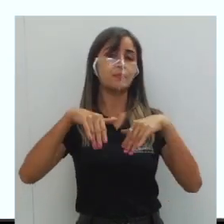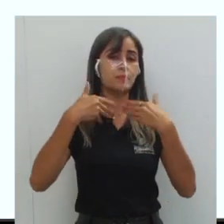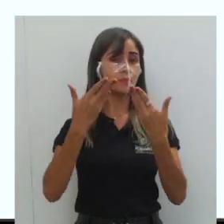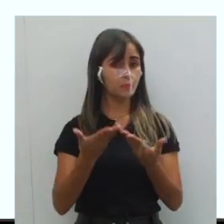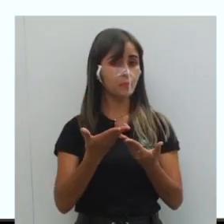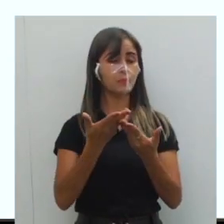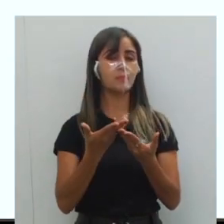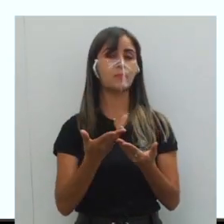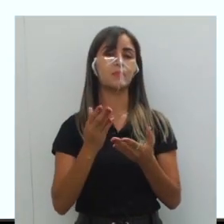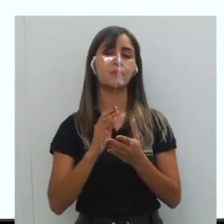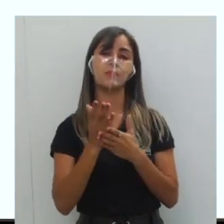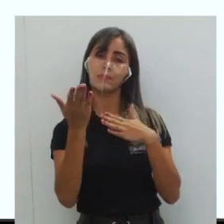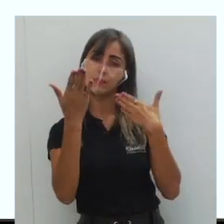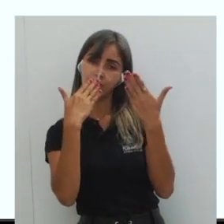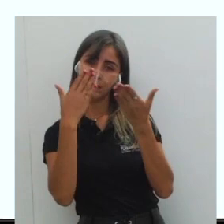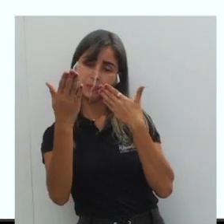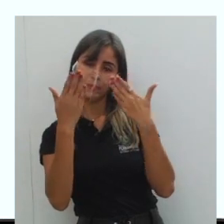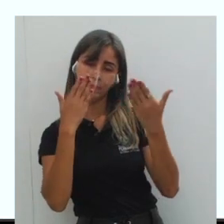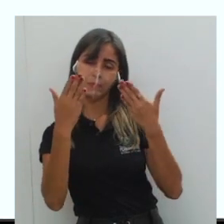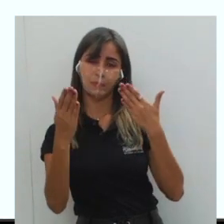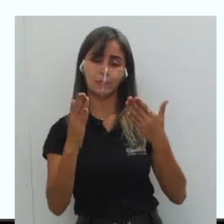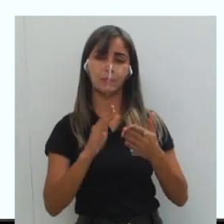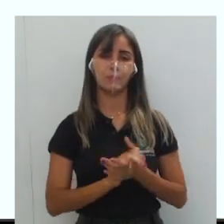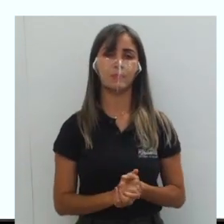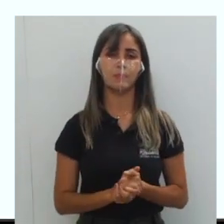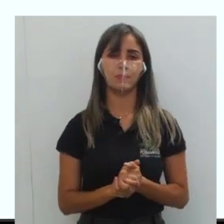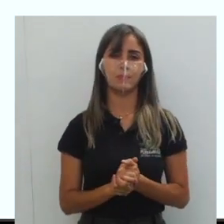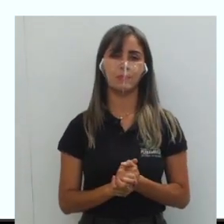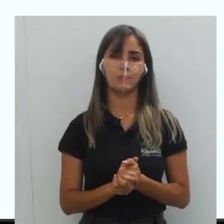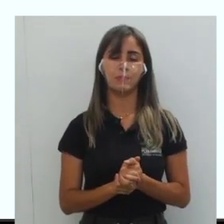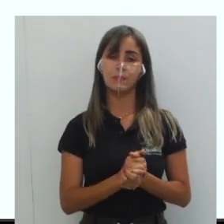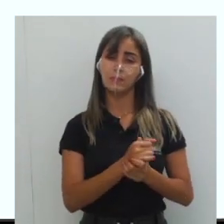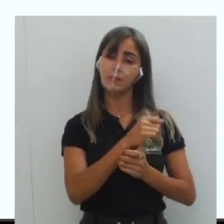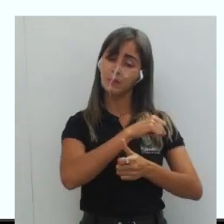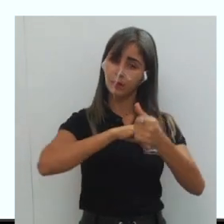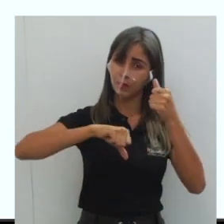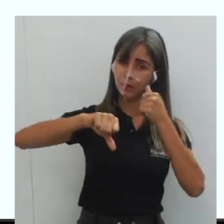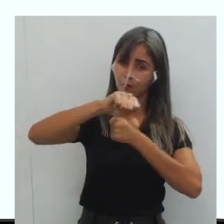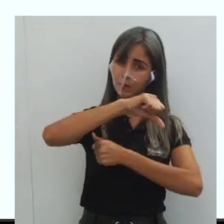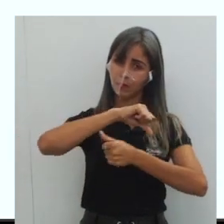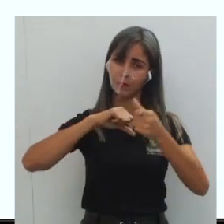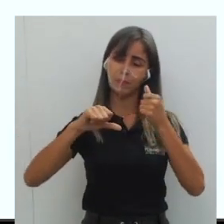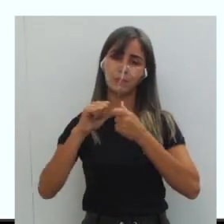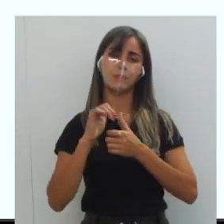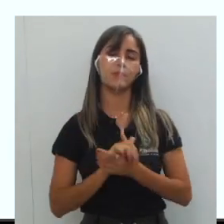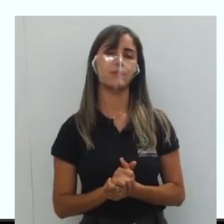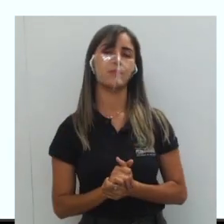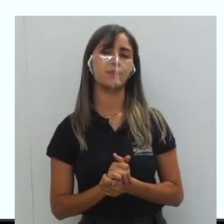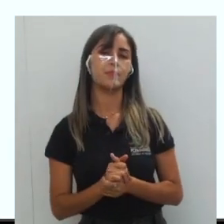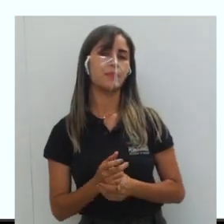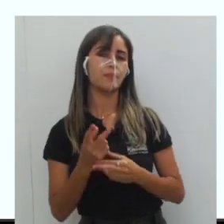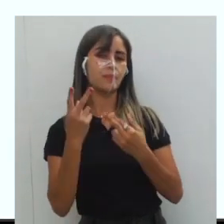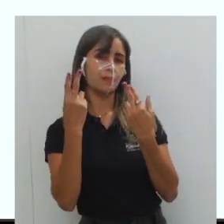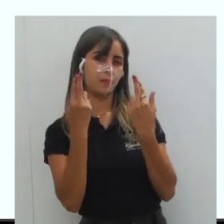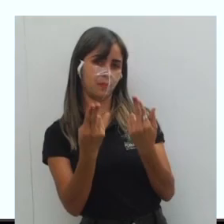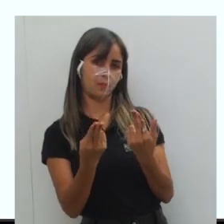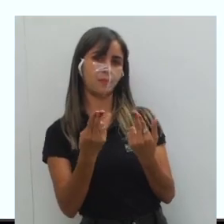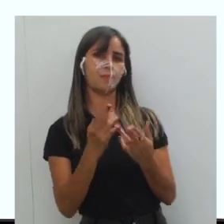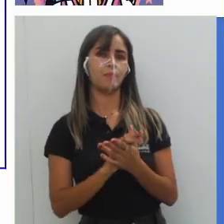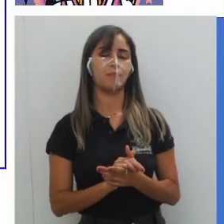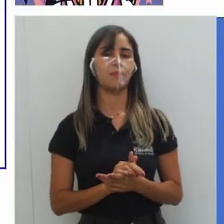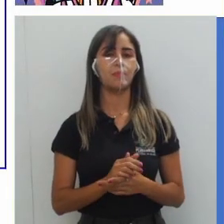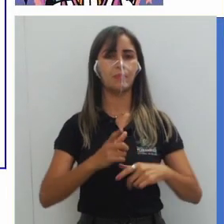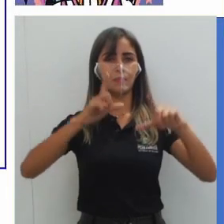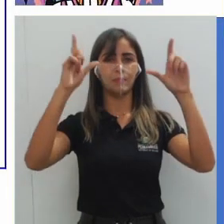mas quando eles viram comparativo ou comparativos, eles ficam